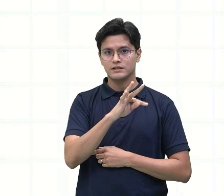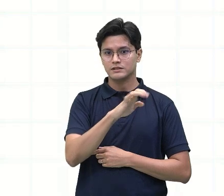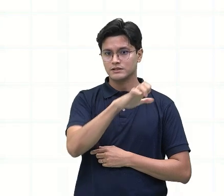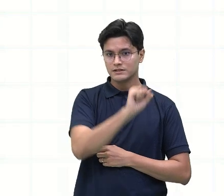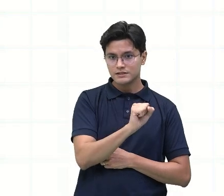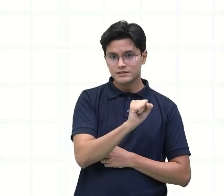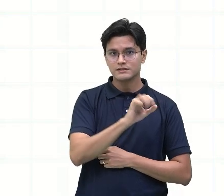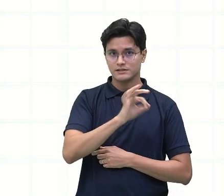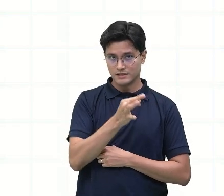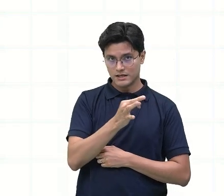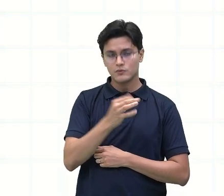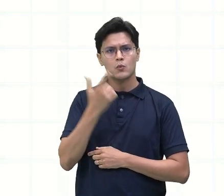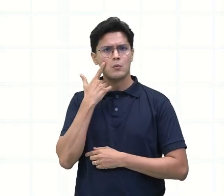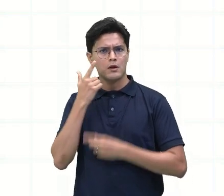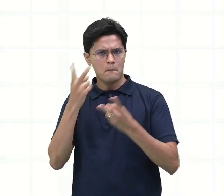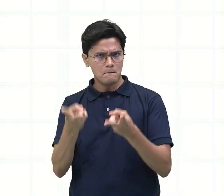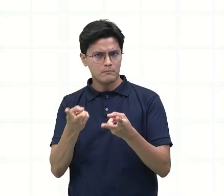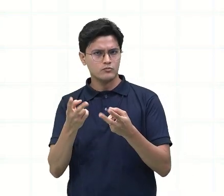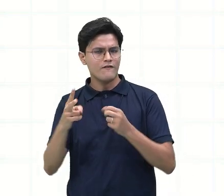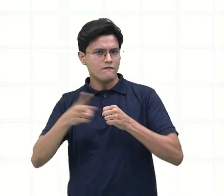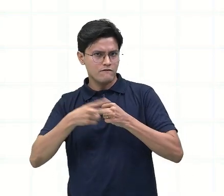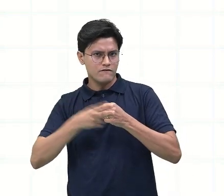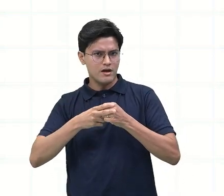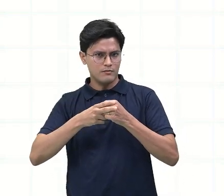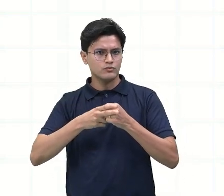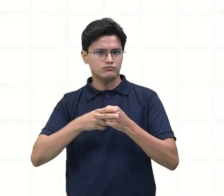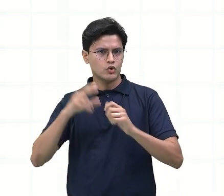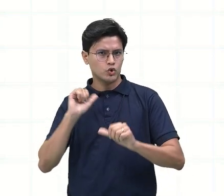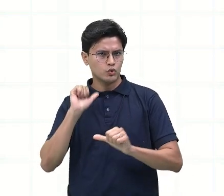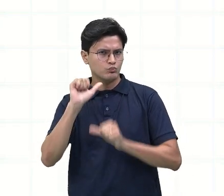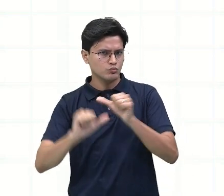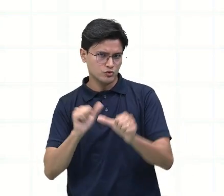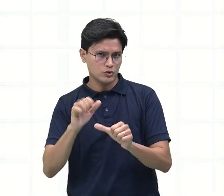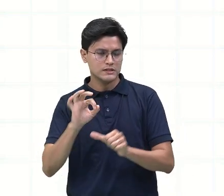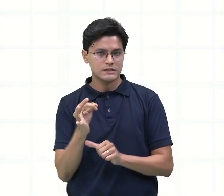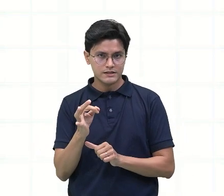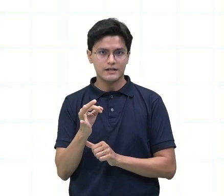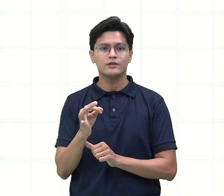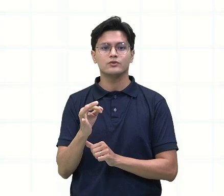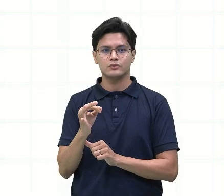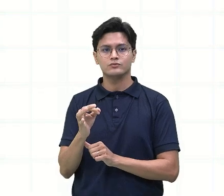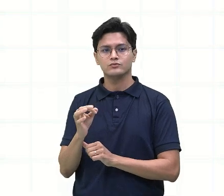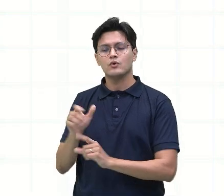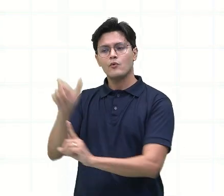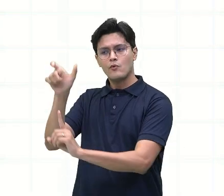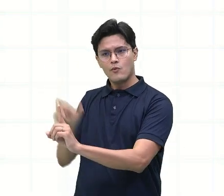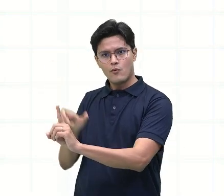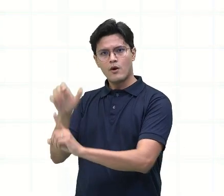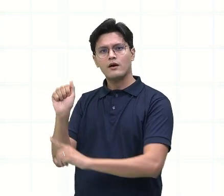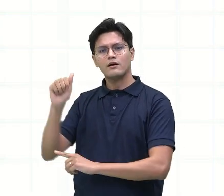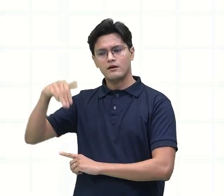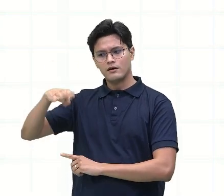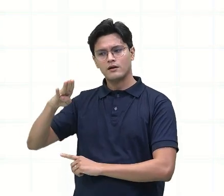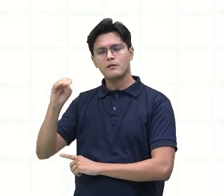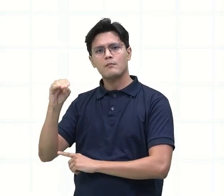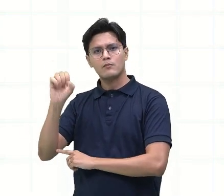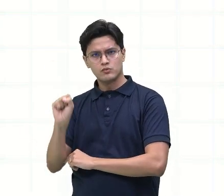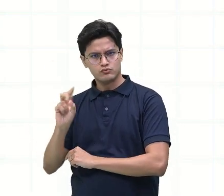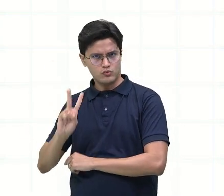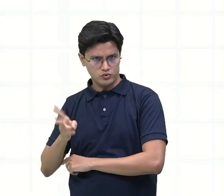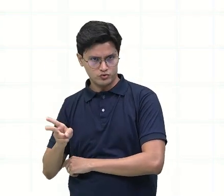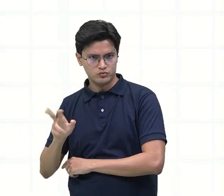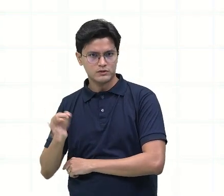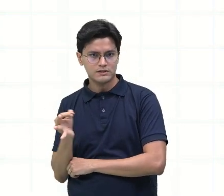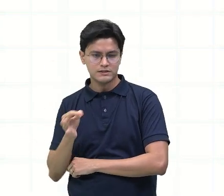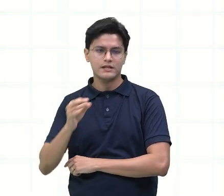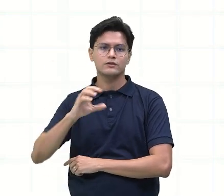chegaram, né? Foi o inverso. O sujeito continua ambos, o predicado continuam doentes, né? E o